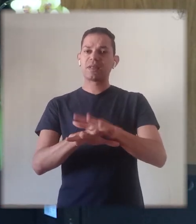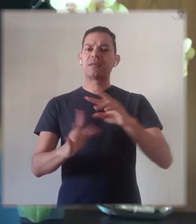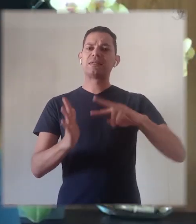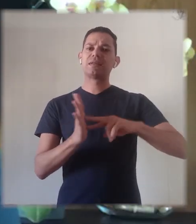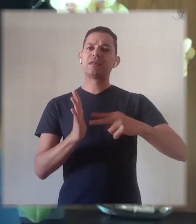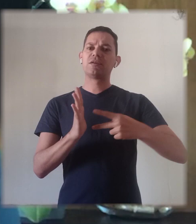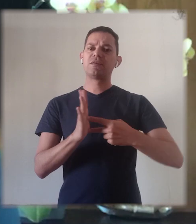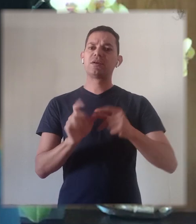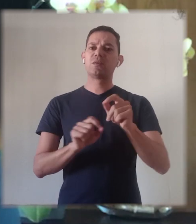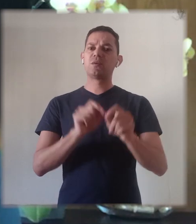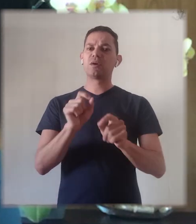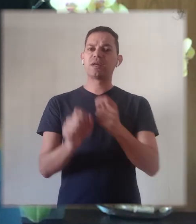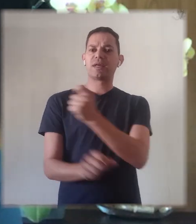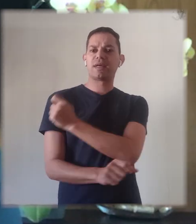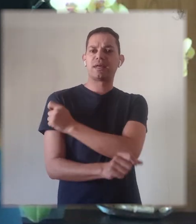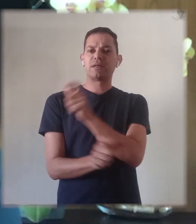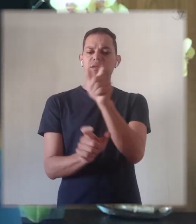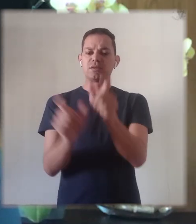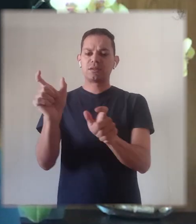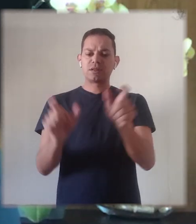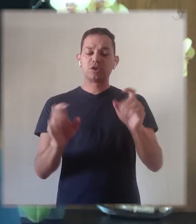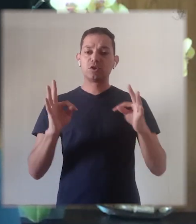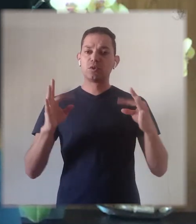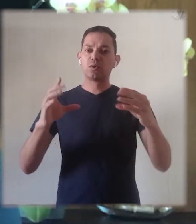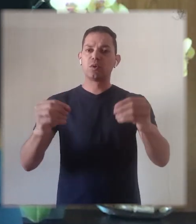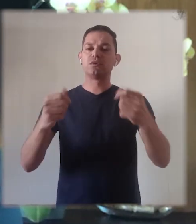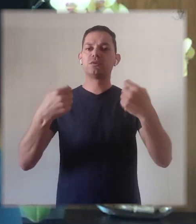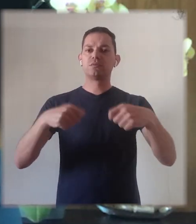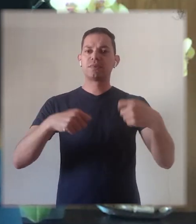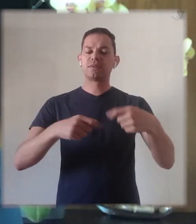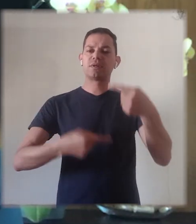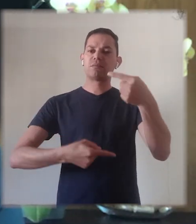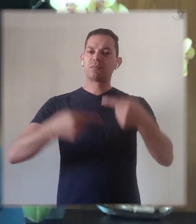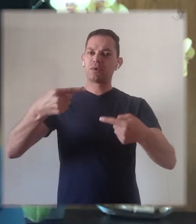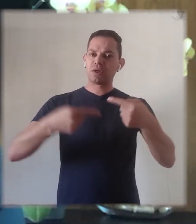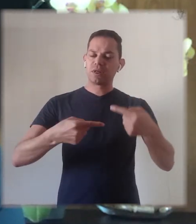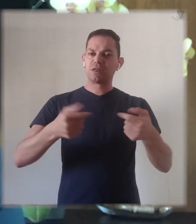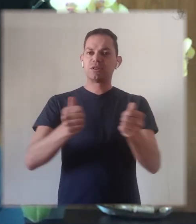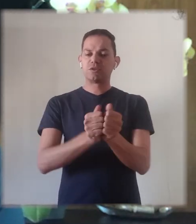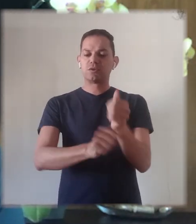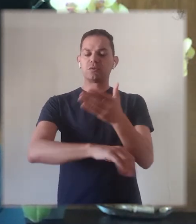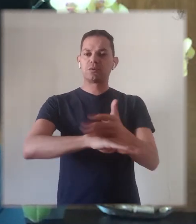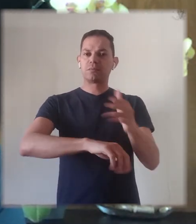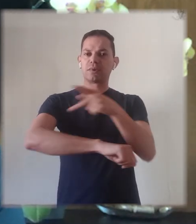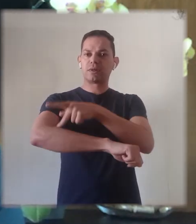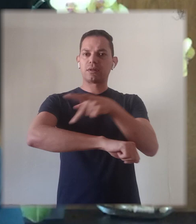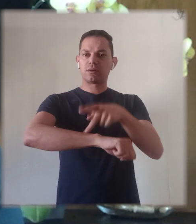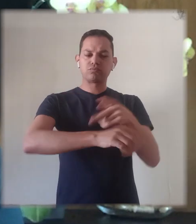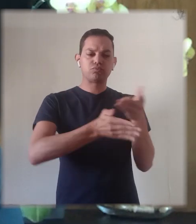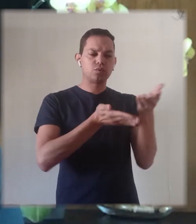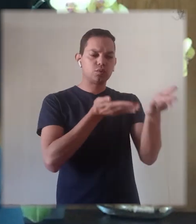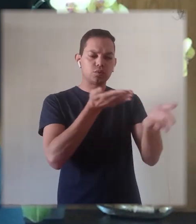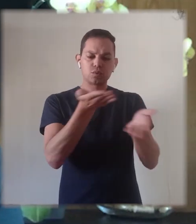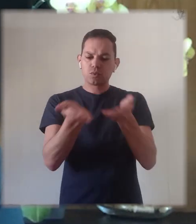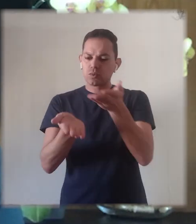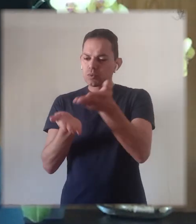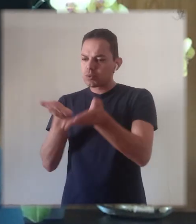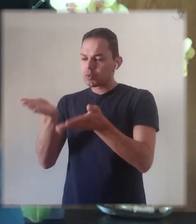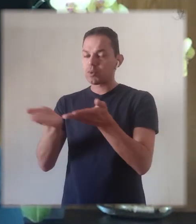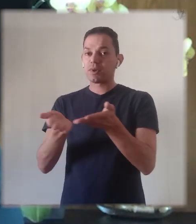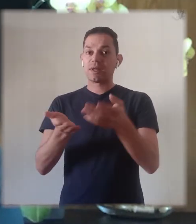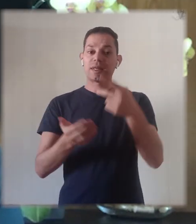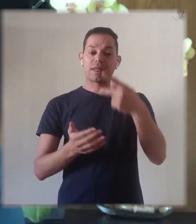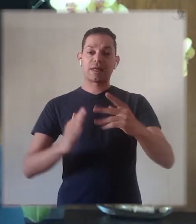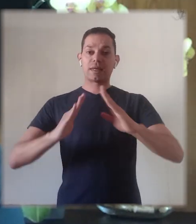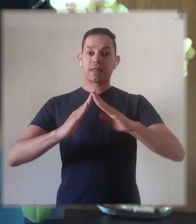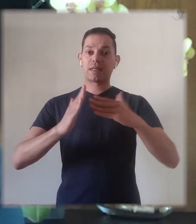inclusivo. Ou seja, nenhum estudante deve ficar desassistido pelas políticas e práticas pedagógicas assim estabelecidas. Como instituição